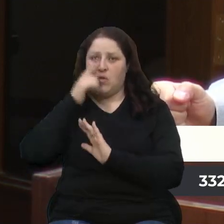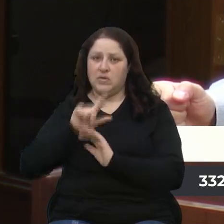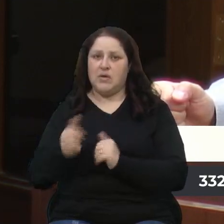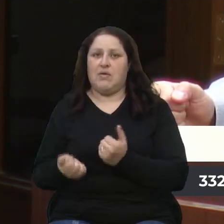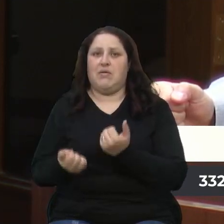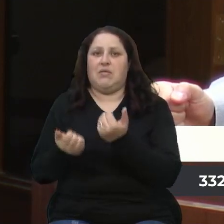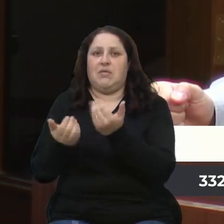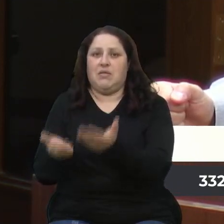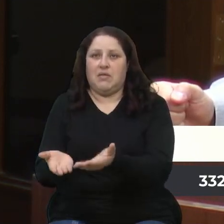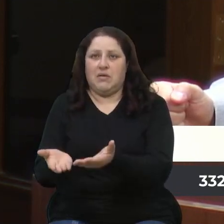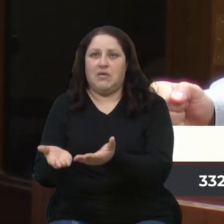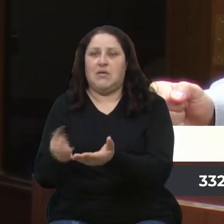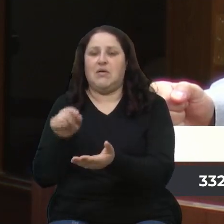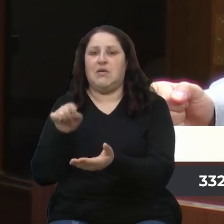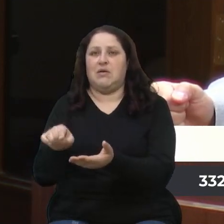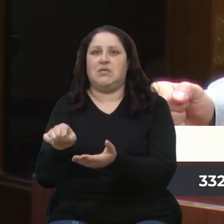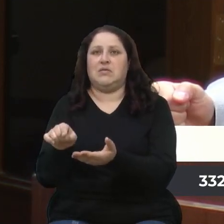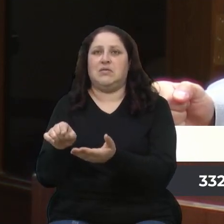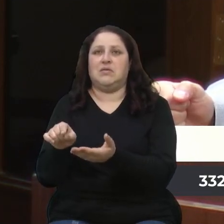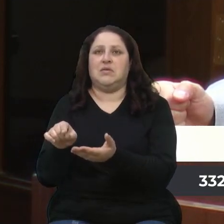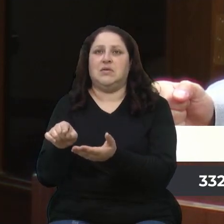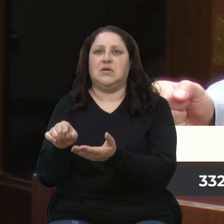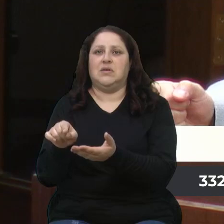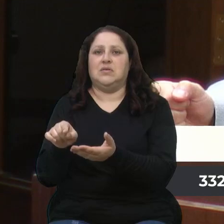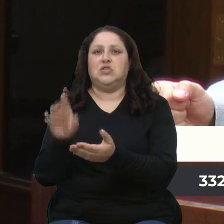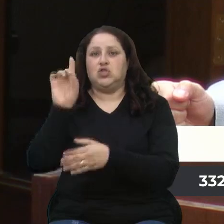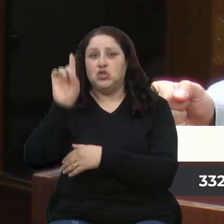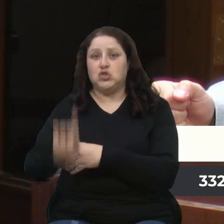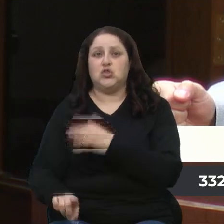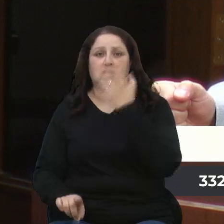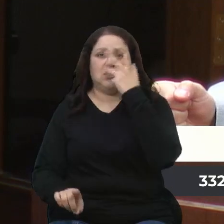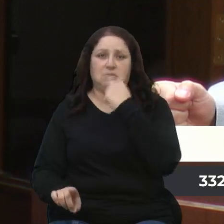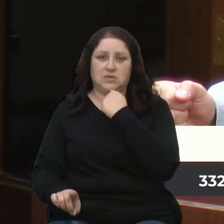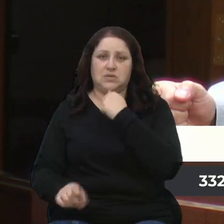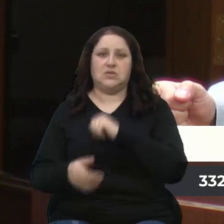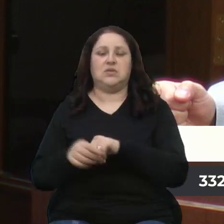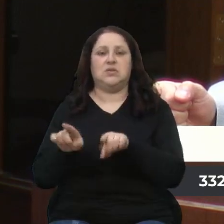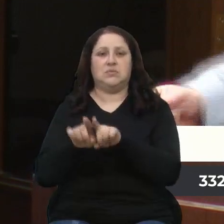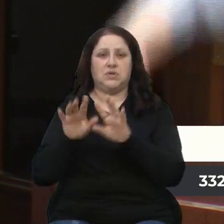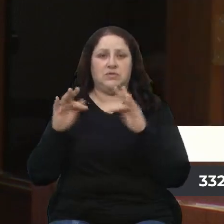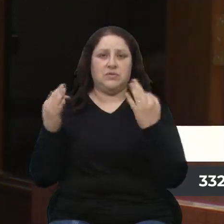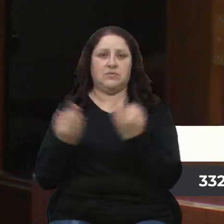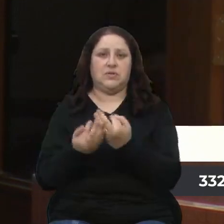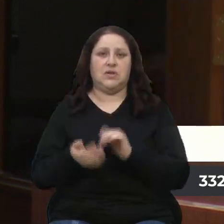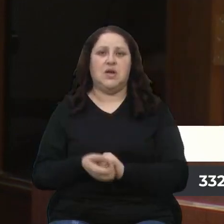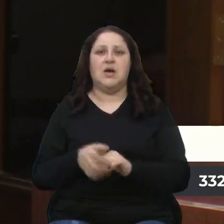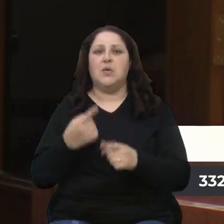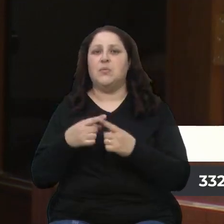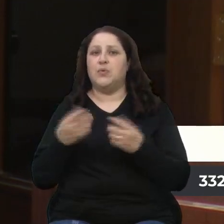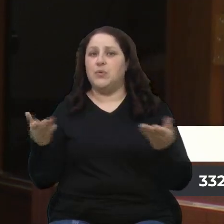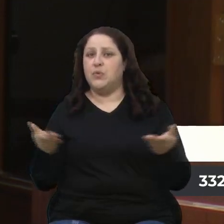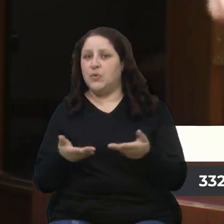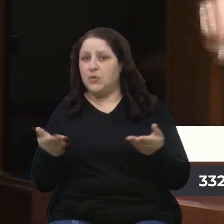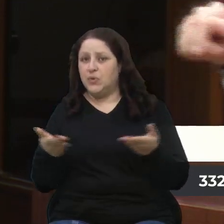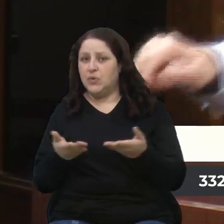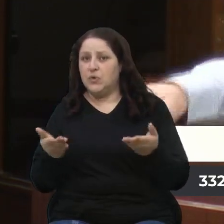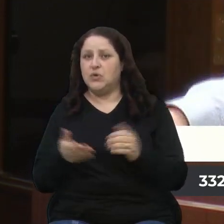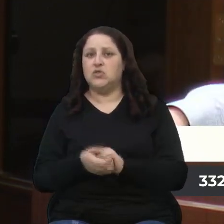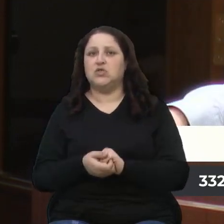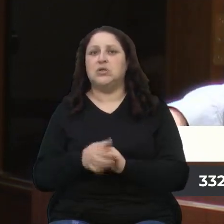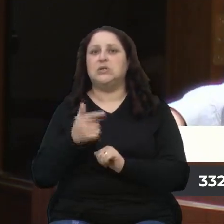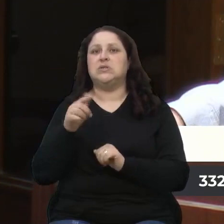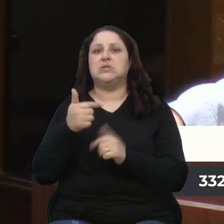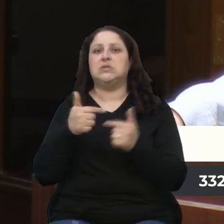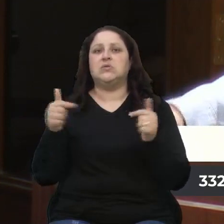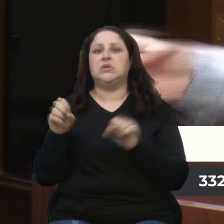ofertar esse direito às crianças e às suas famílias. Porque hoje, não tendo a